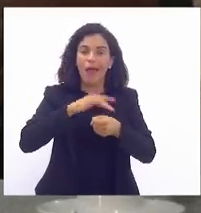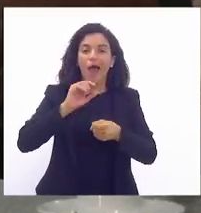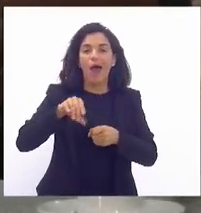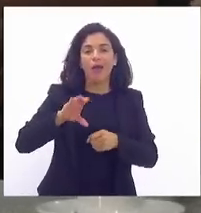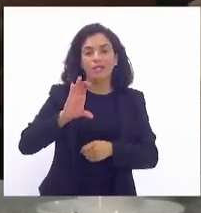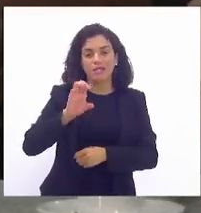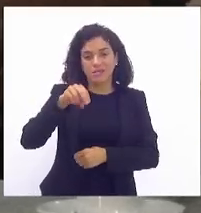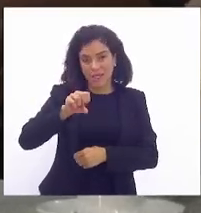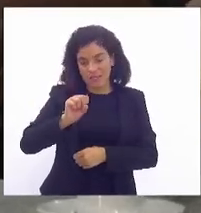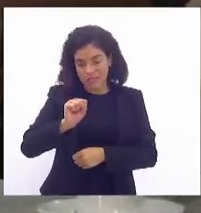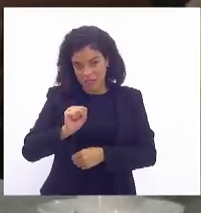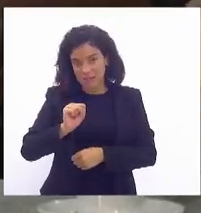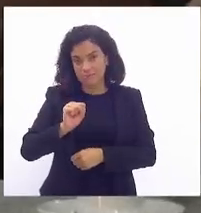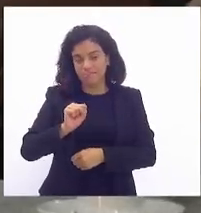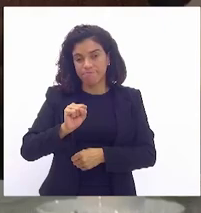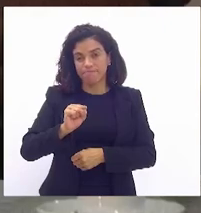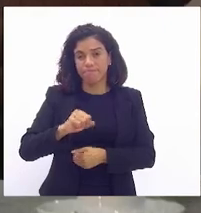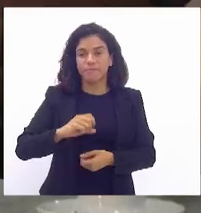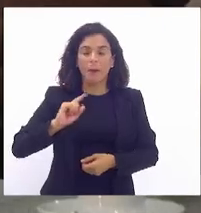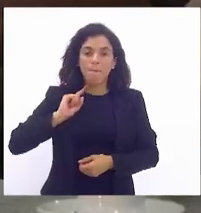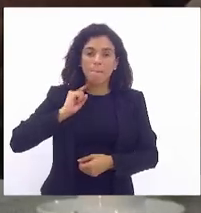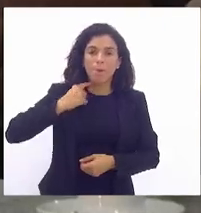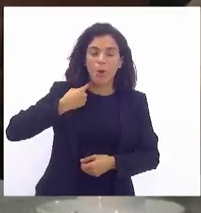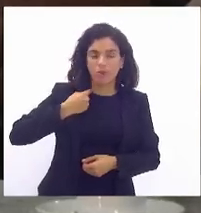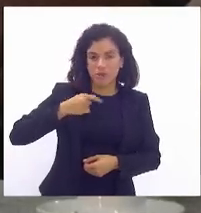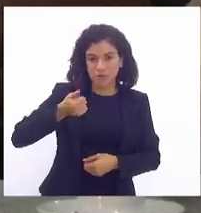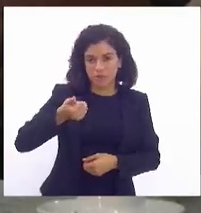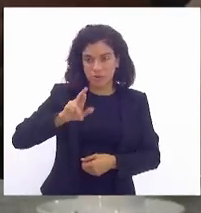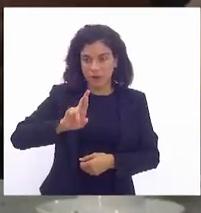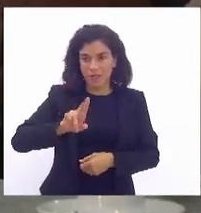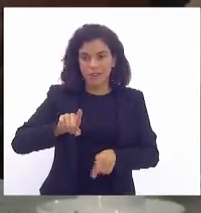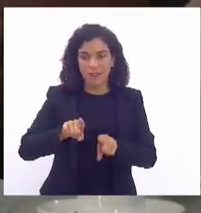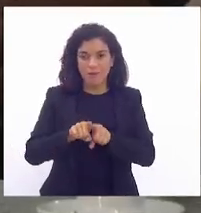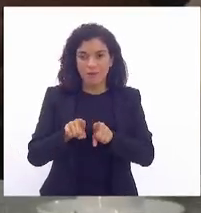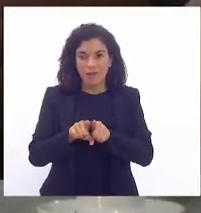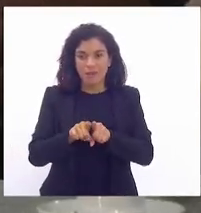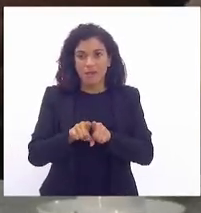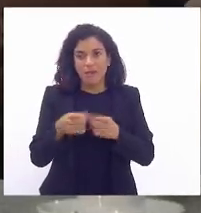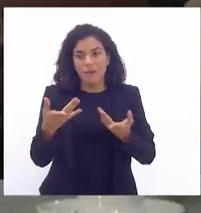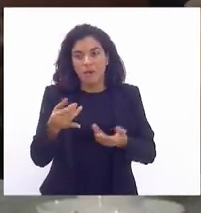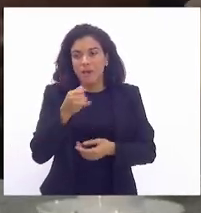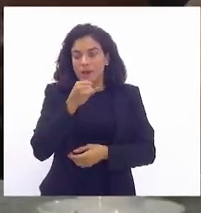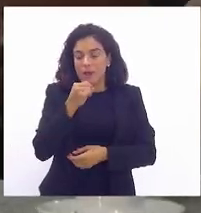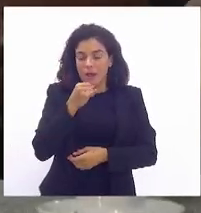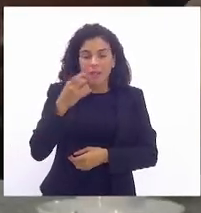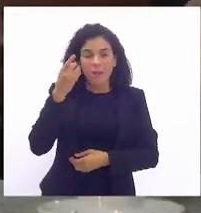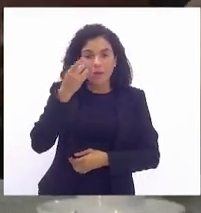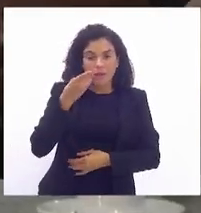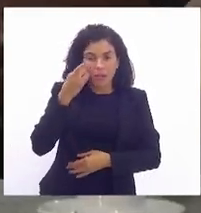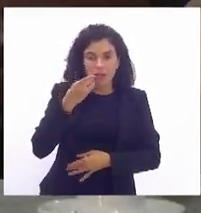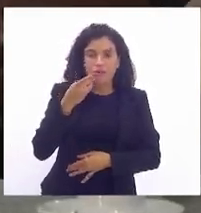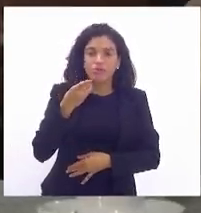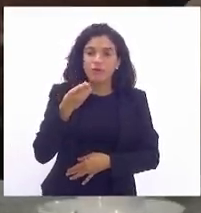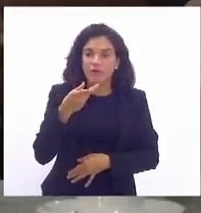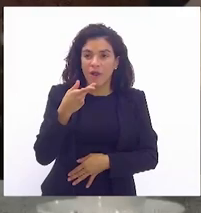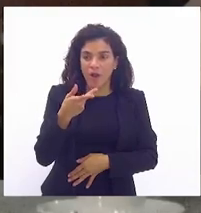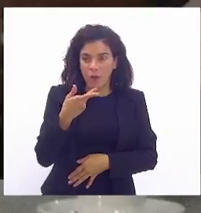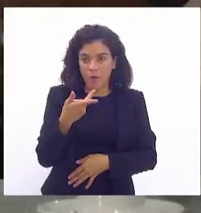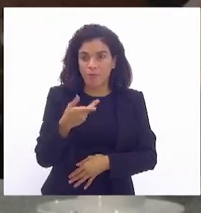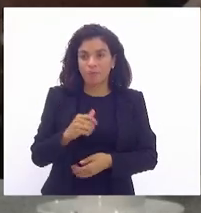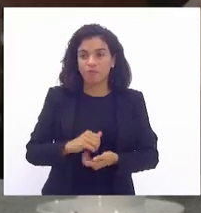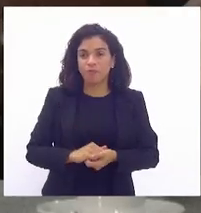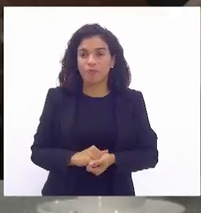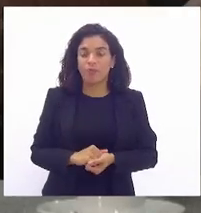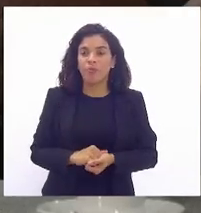são afetados pela poluição. E também isso aí se inclui, como o deputado Jorge falou, para o empreendimento lá